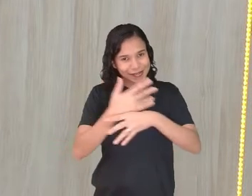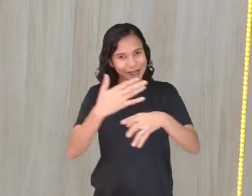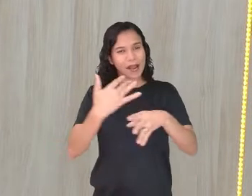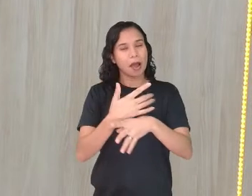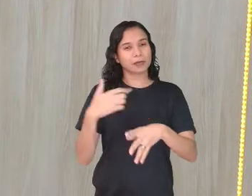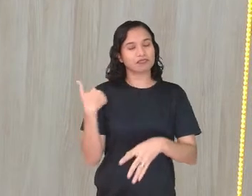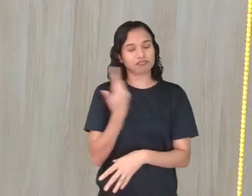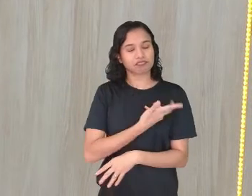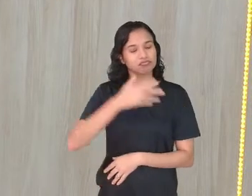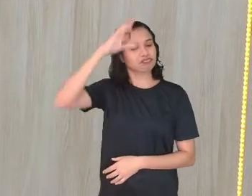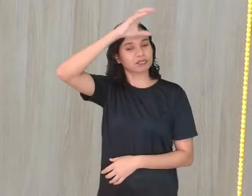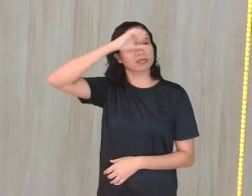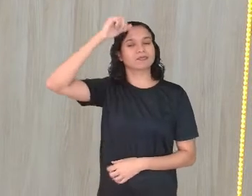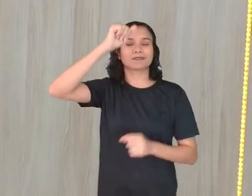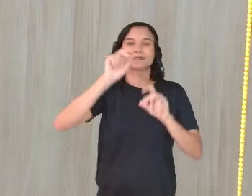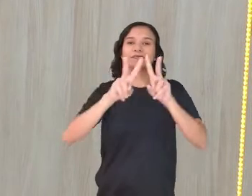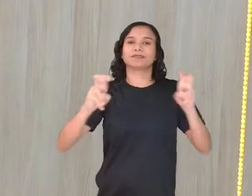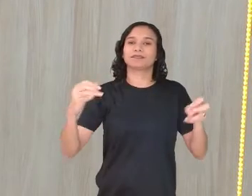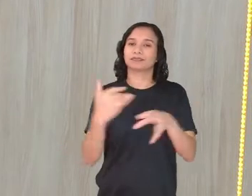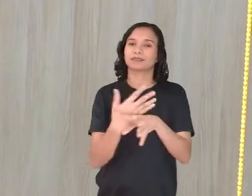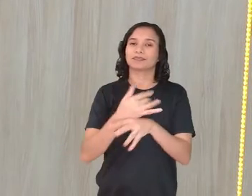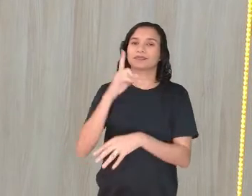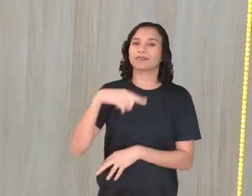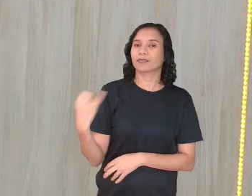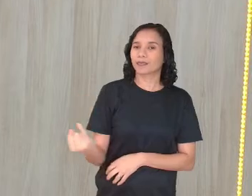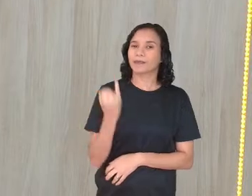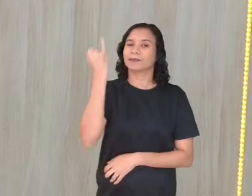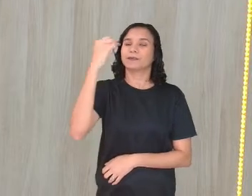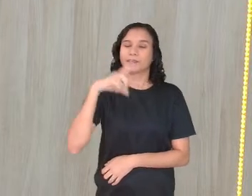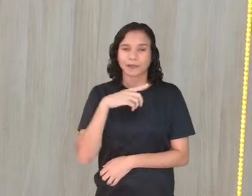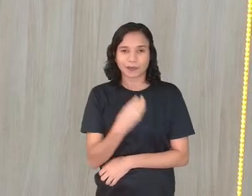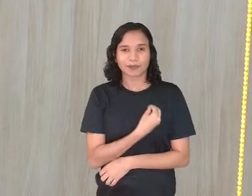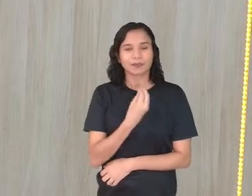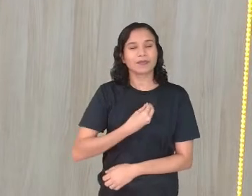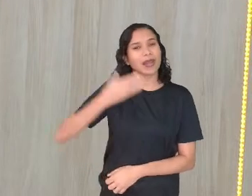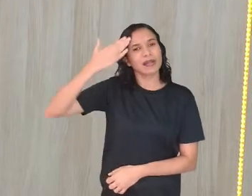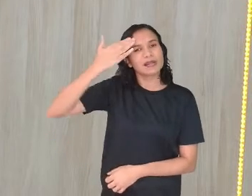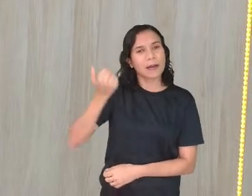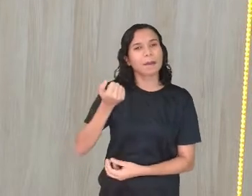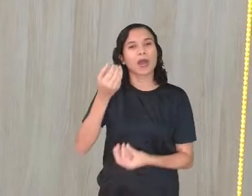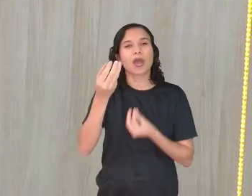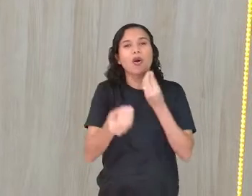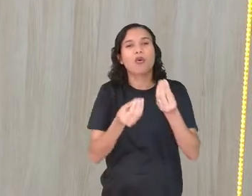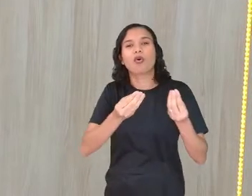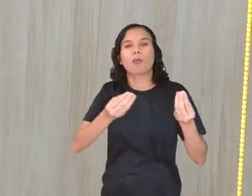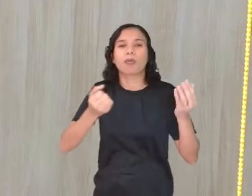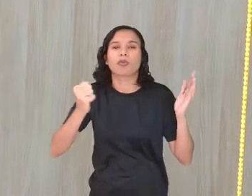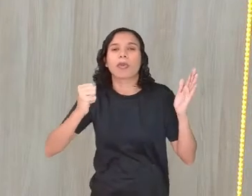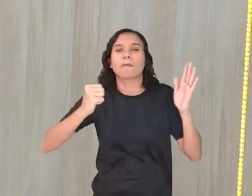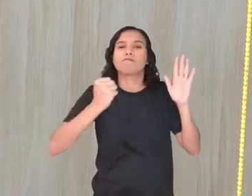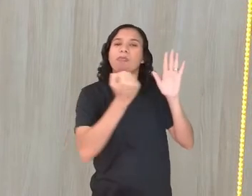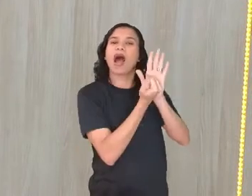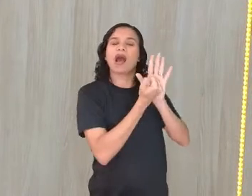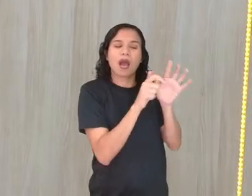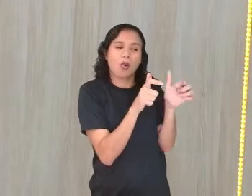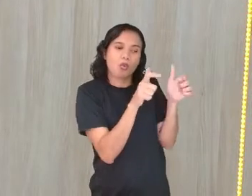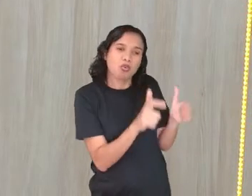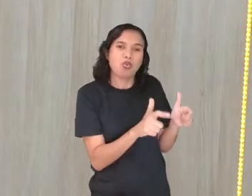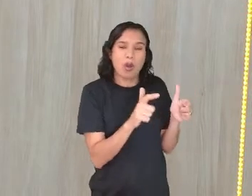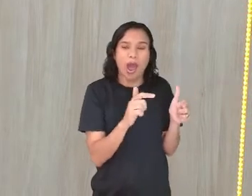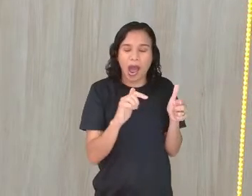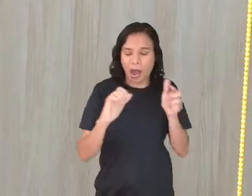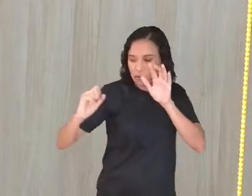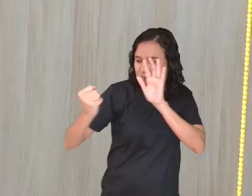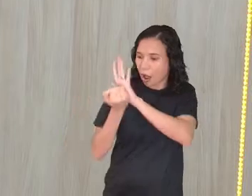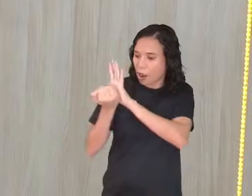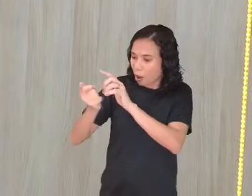apropriar da história da nossa cidade é muito importante, né? E saber as simbologias dos lugares. A gente já